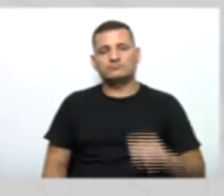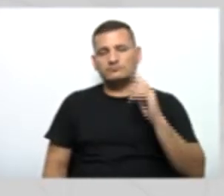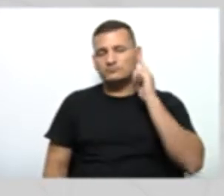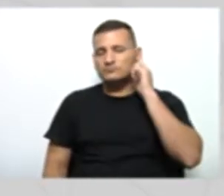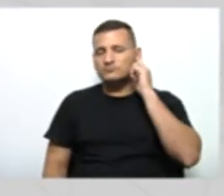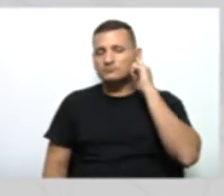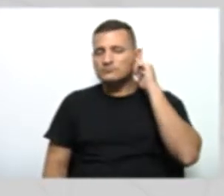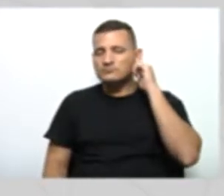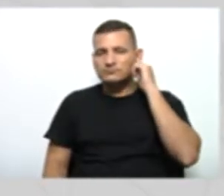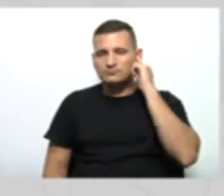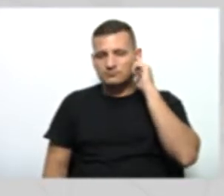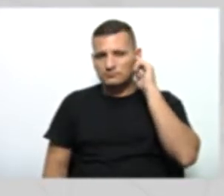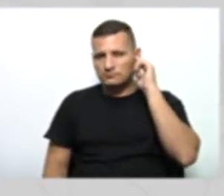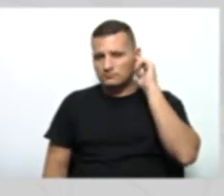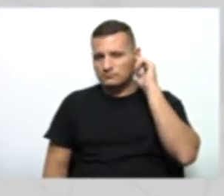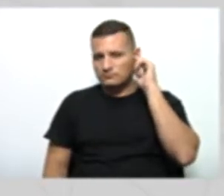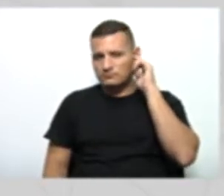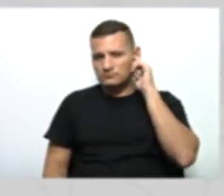Quais são elas aí, ó?